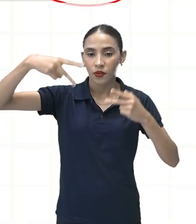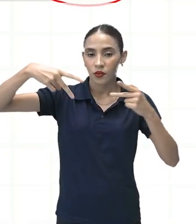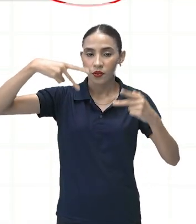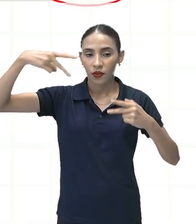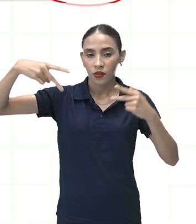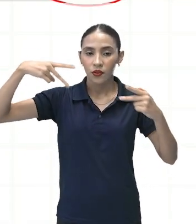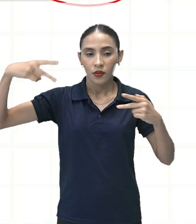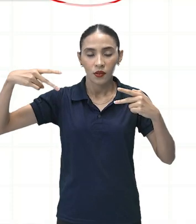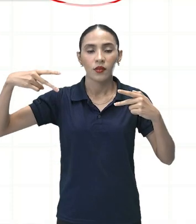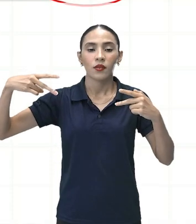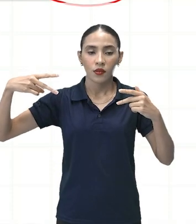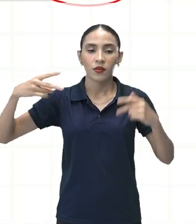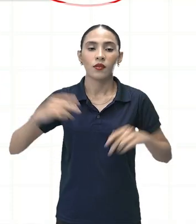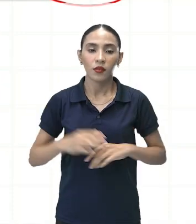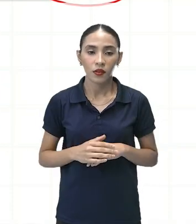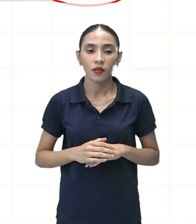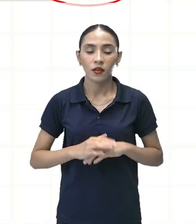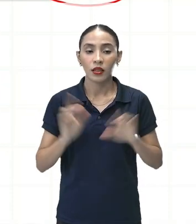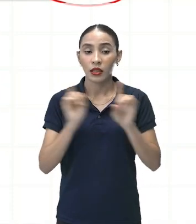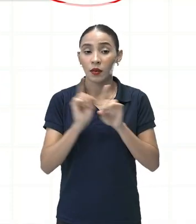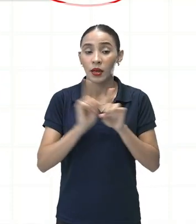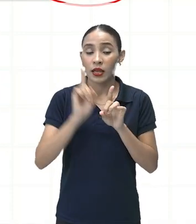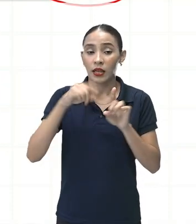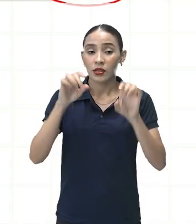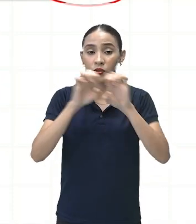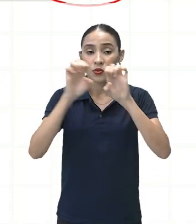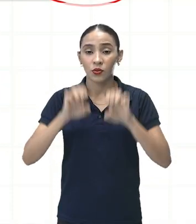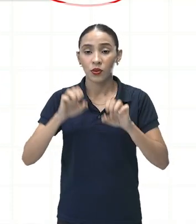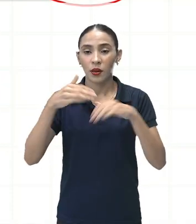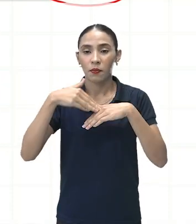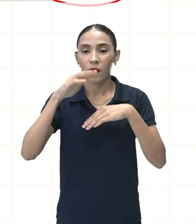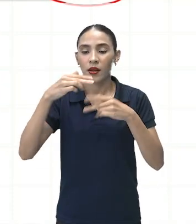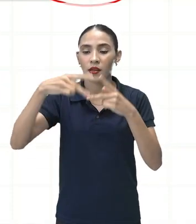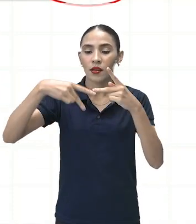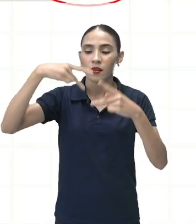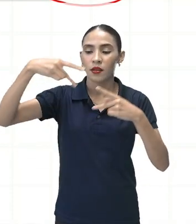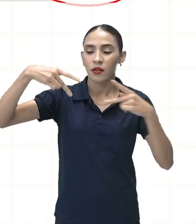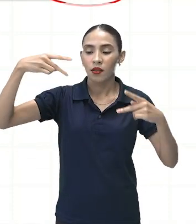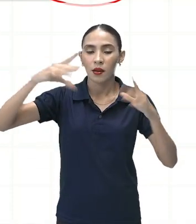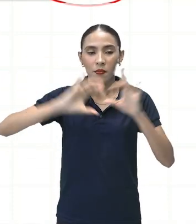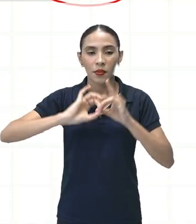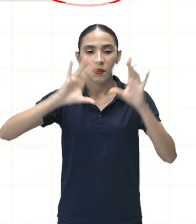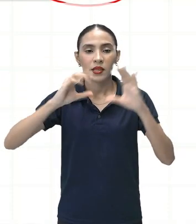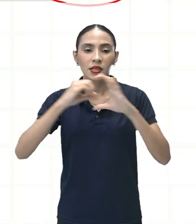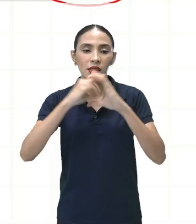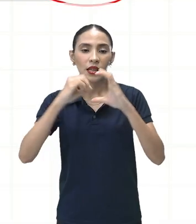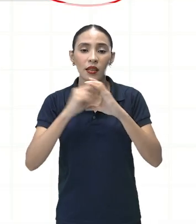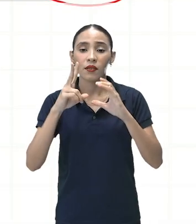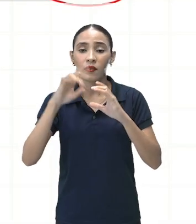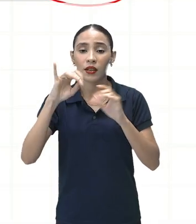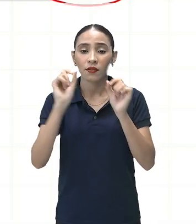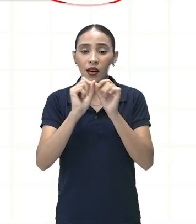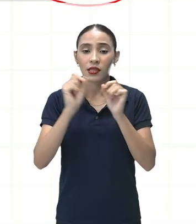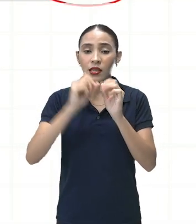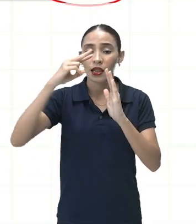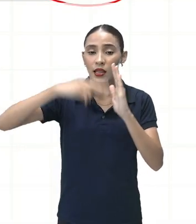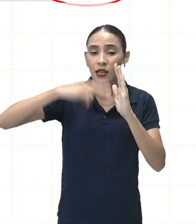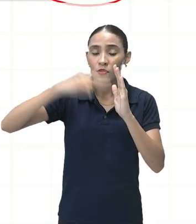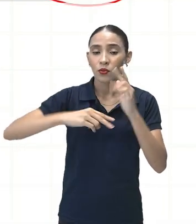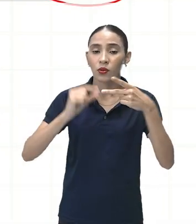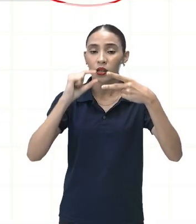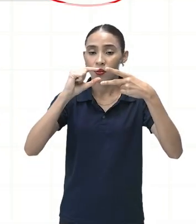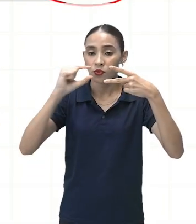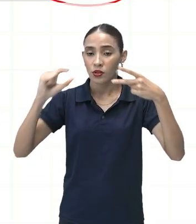fios longos e estão frouxamente ali desenrolados, e essa estrutura mais aberta permite que a célula faça